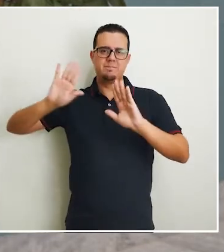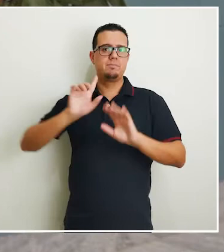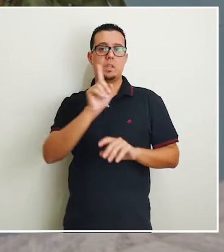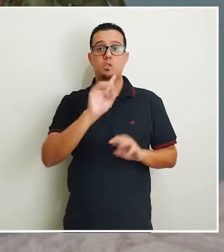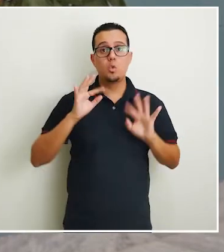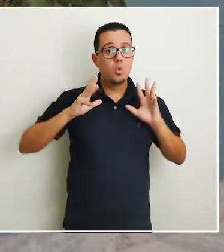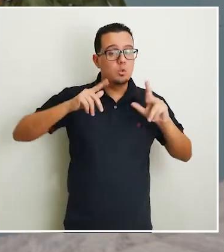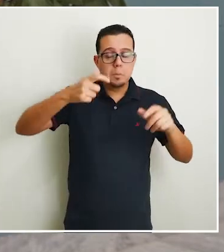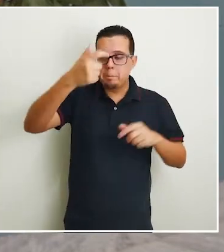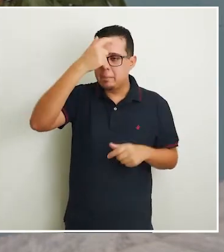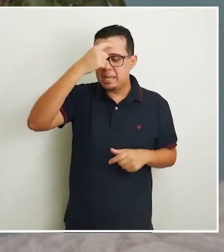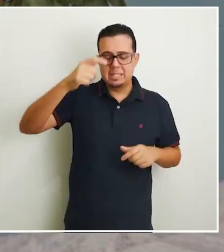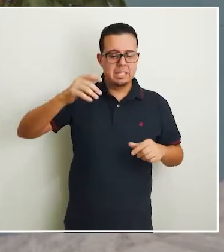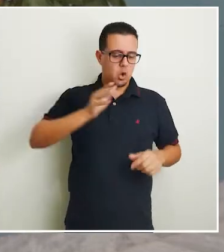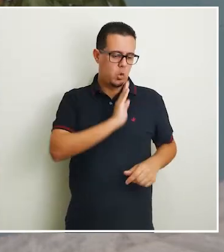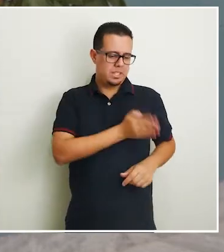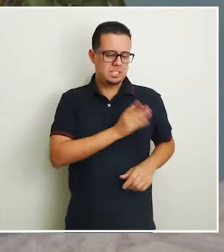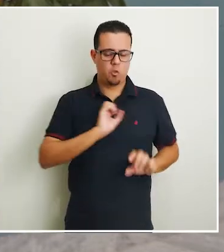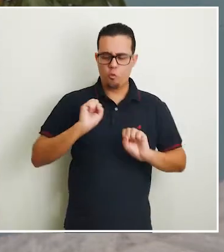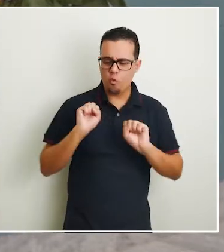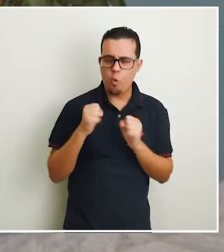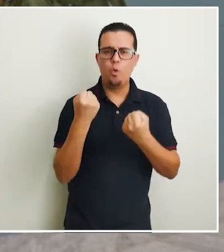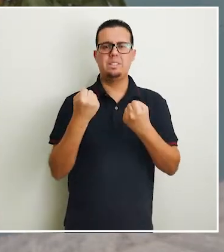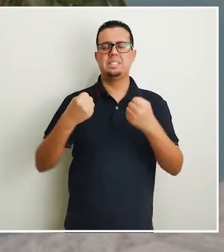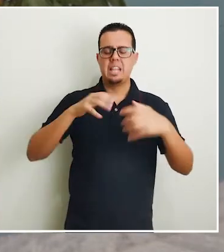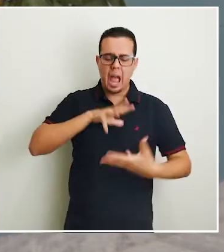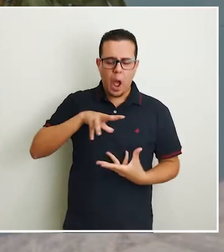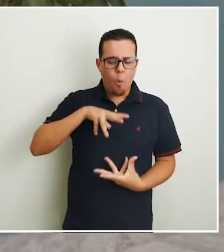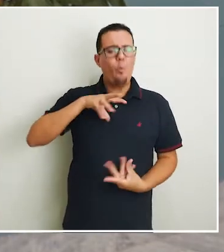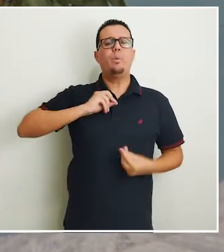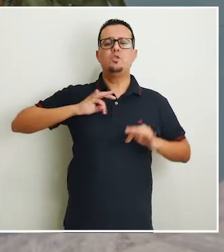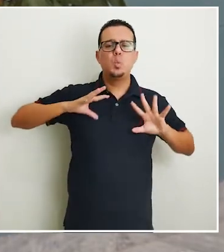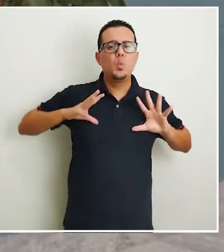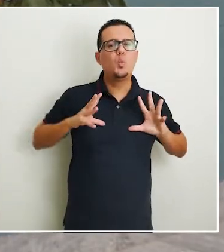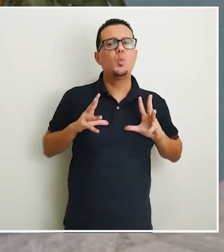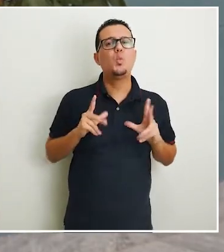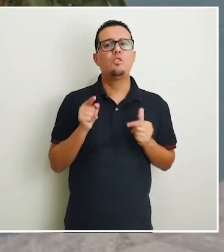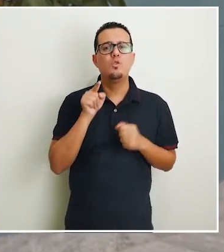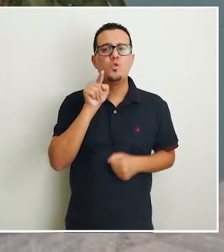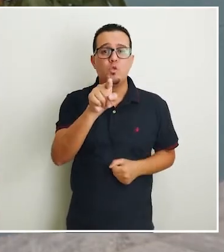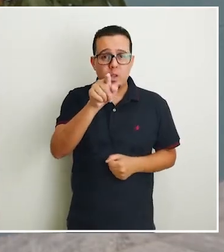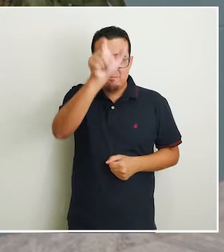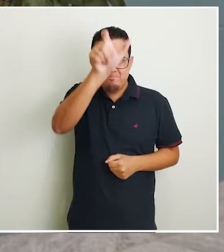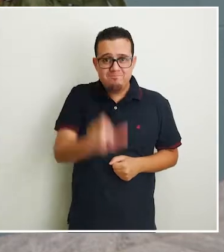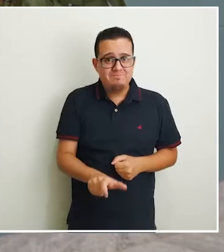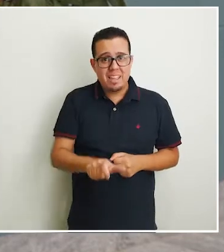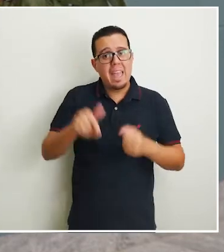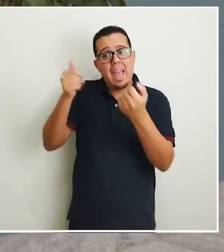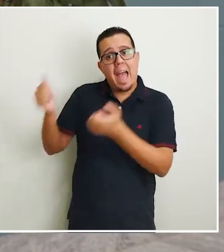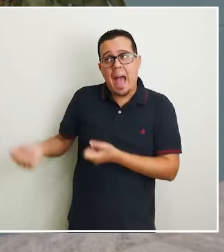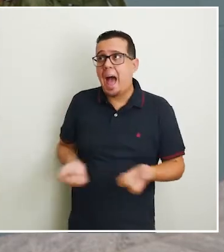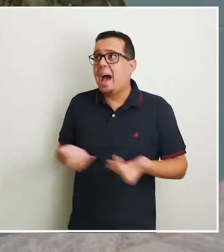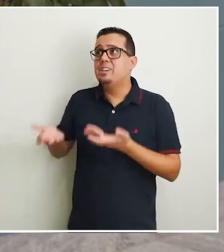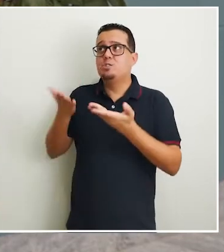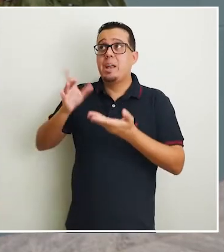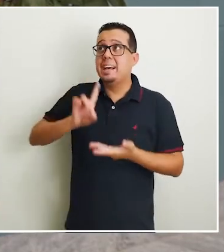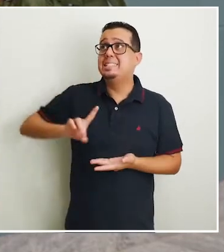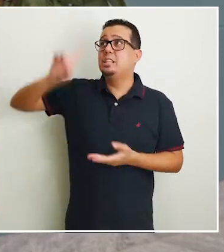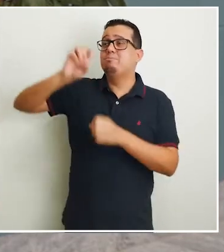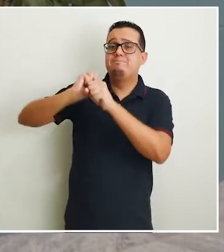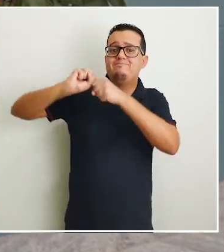a mente, toda a alma, toda a força, com tudo o que você é, exaltar a grandeza de